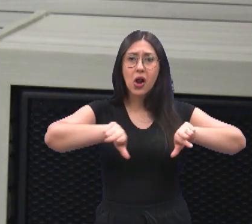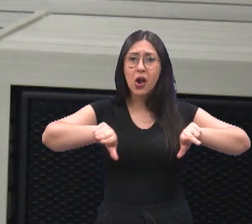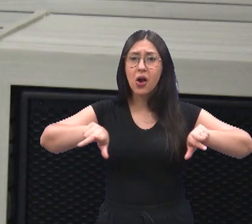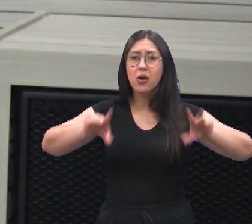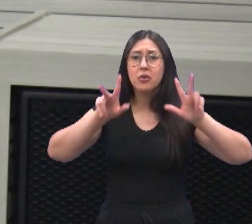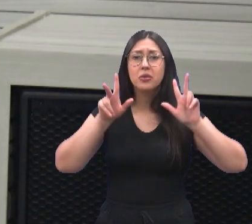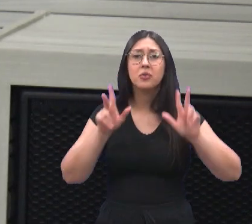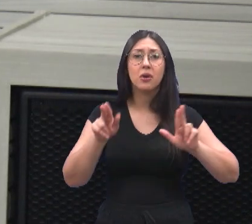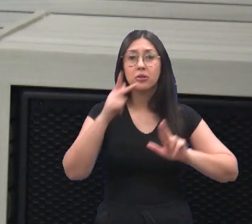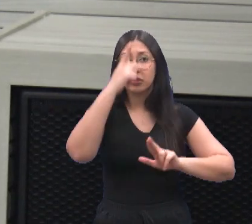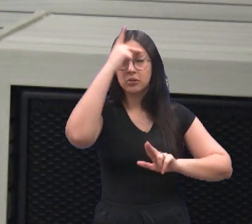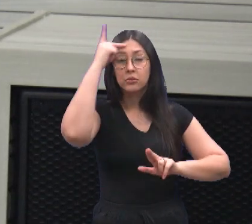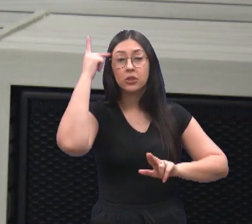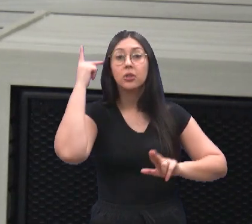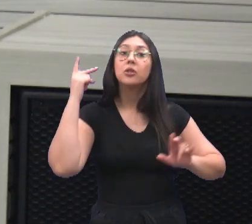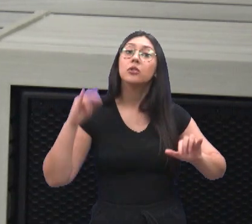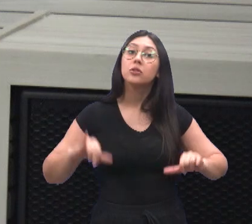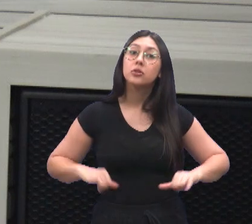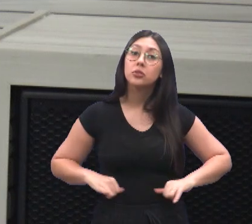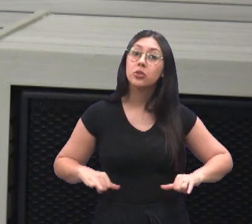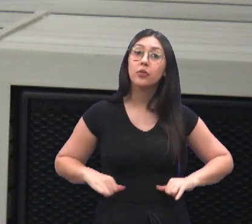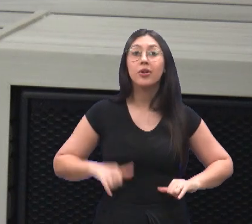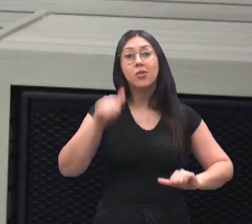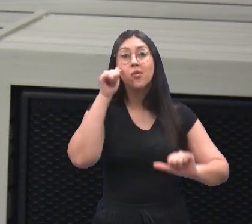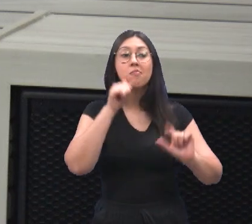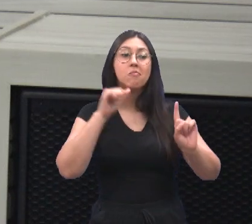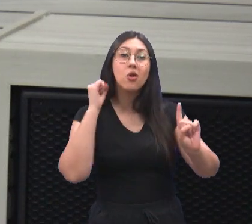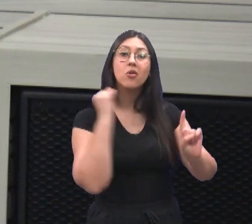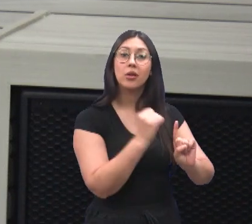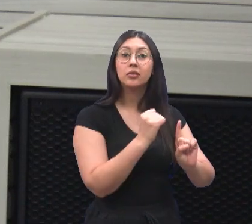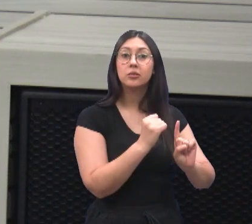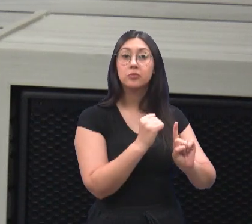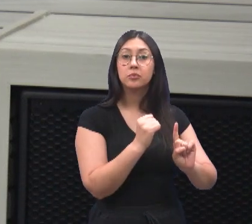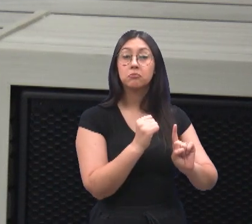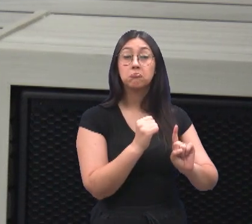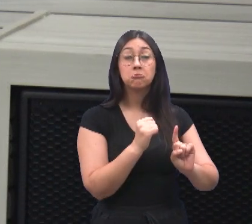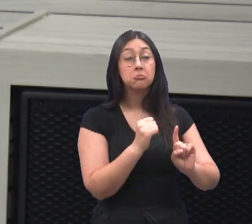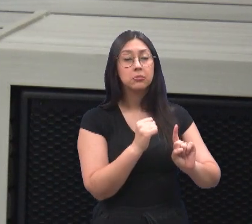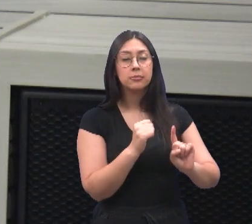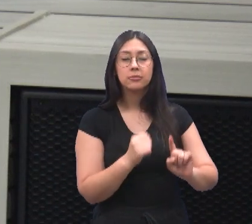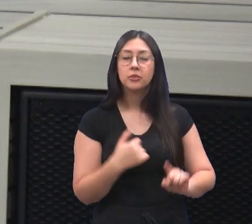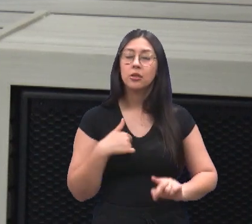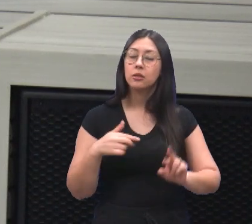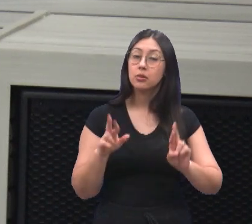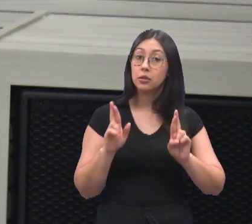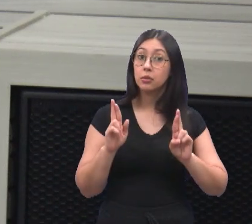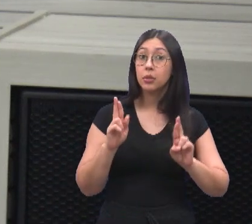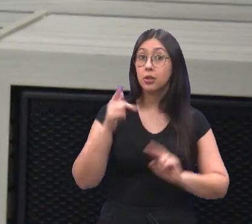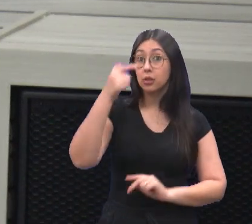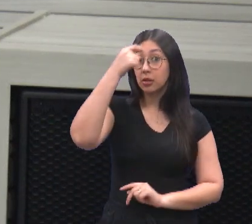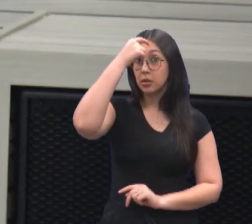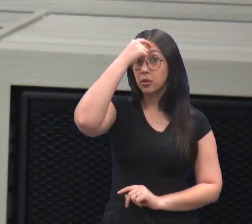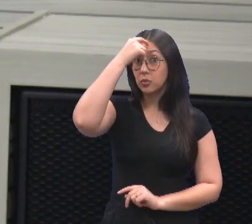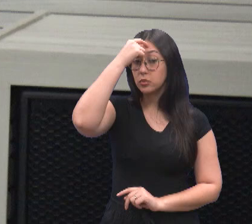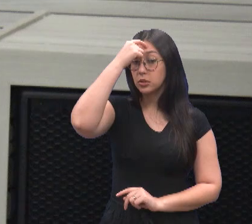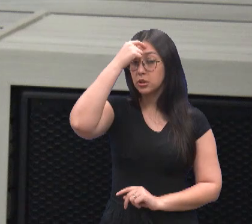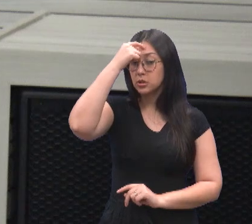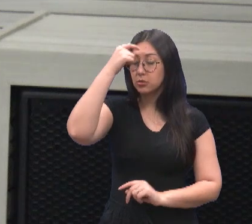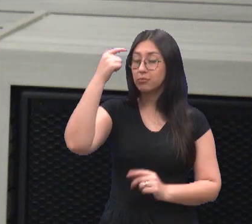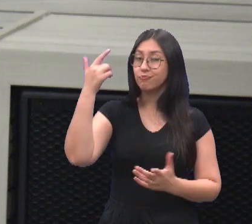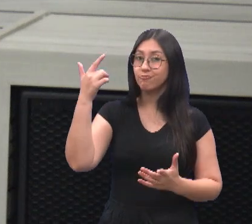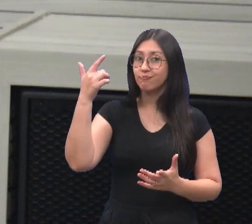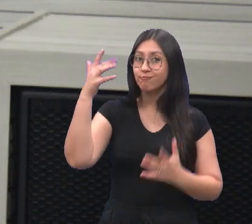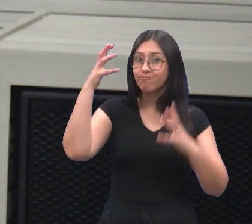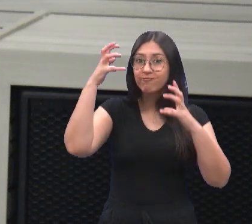pessoas sendo atingidas por esse feminicídio. Eu espero que a consciência não se congele, porque quando a